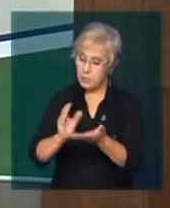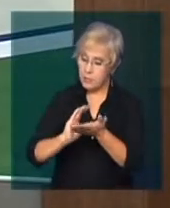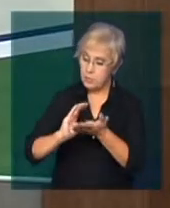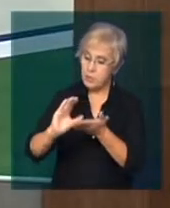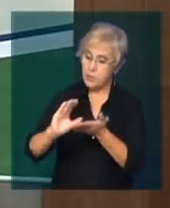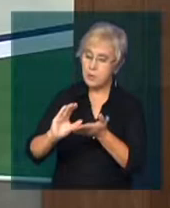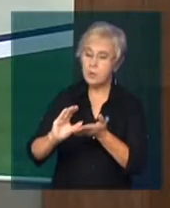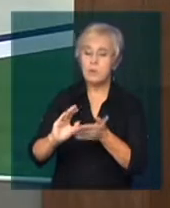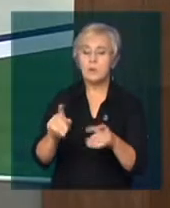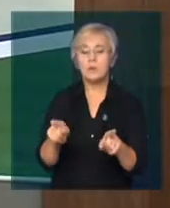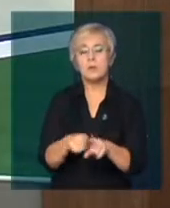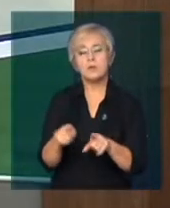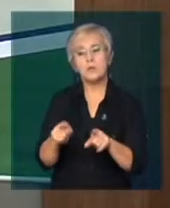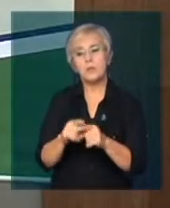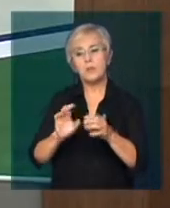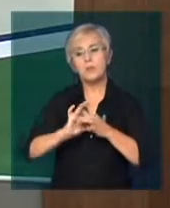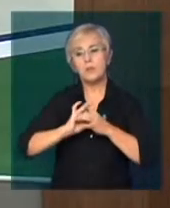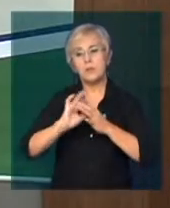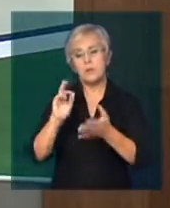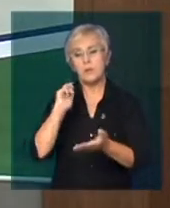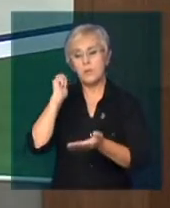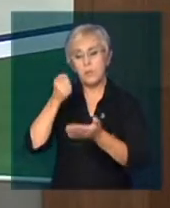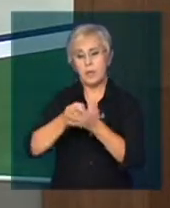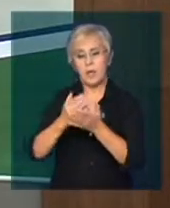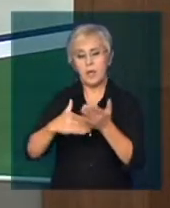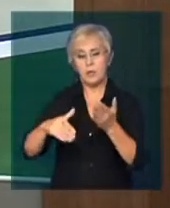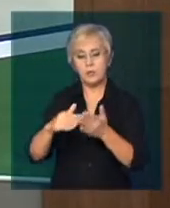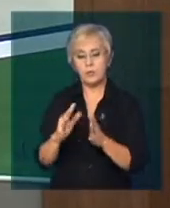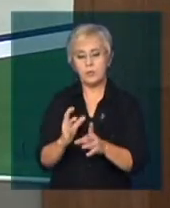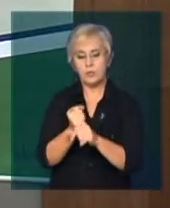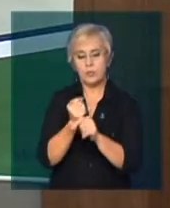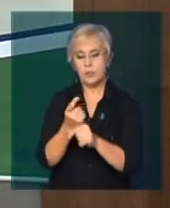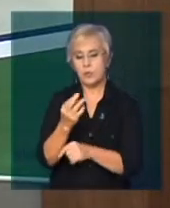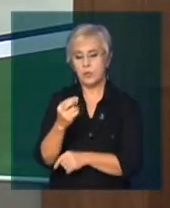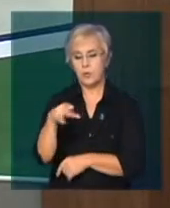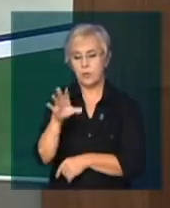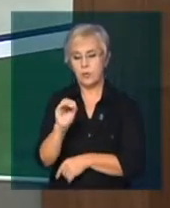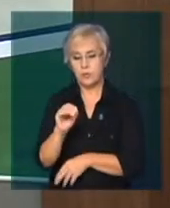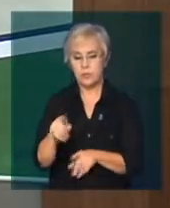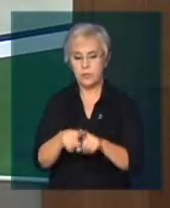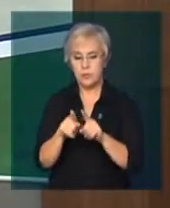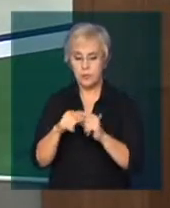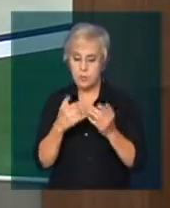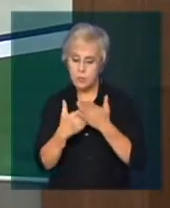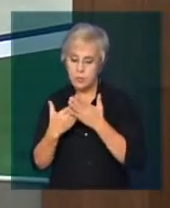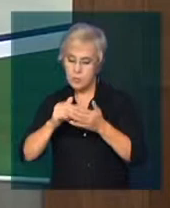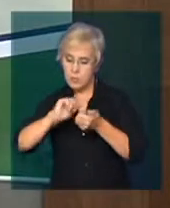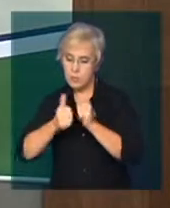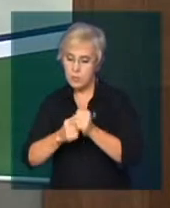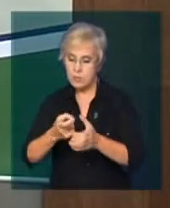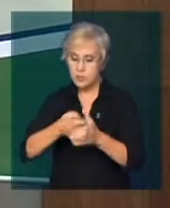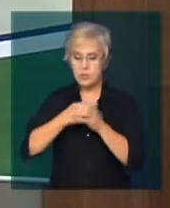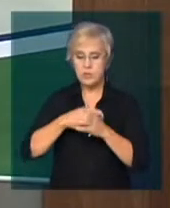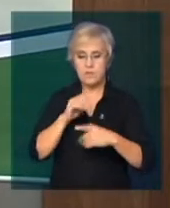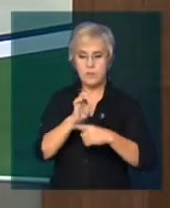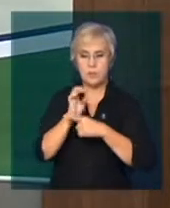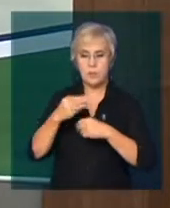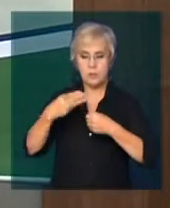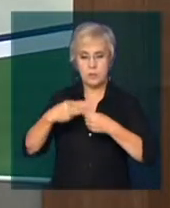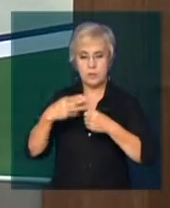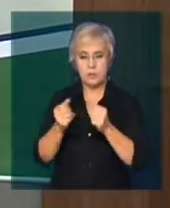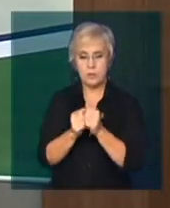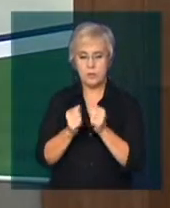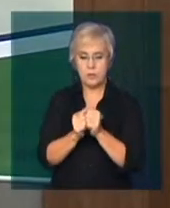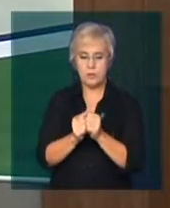para o investimento, mas também para permitir o custeio dos mesmos. E a revisão das dívidas estaduais e municipais com a União. E aqui